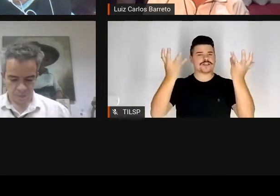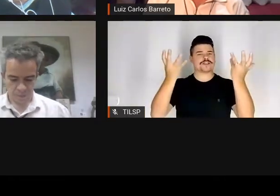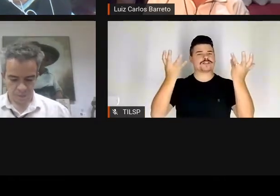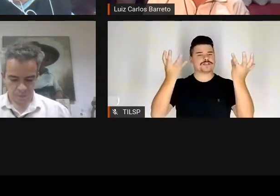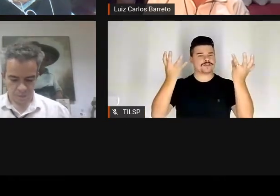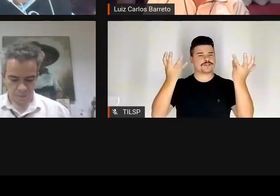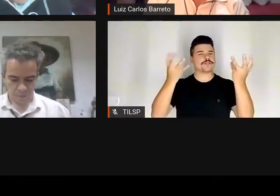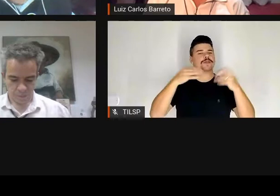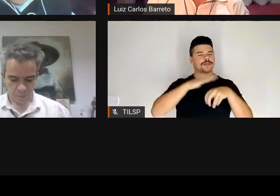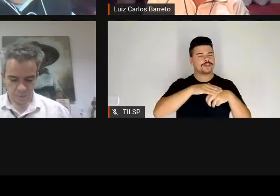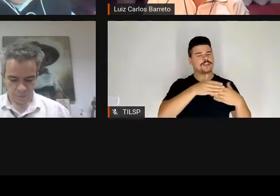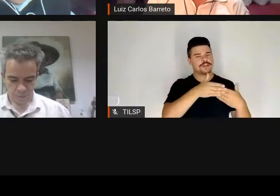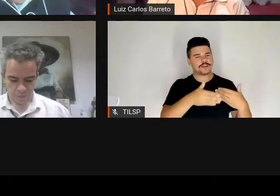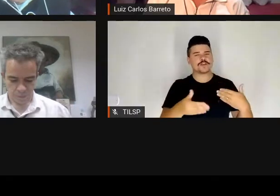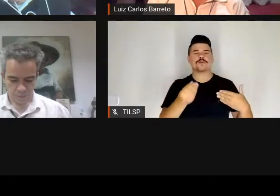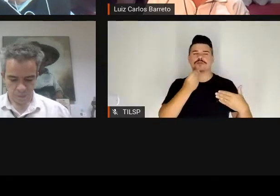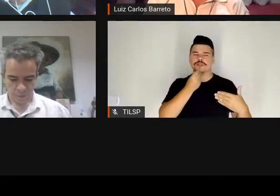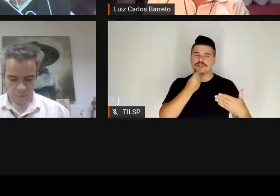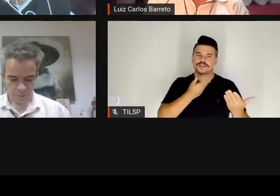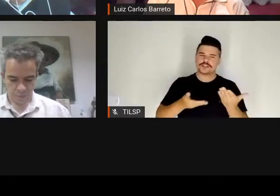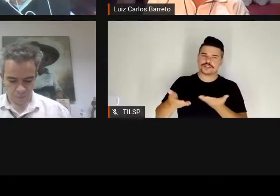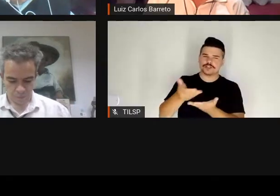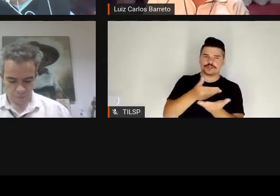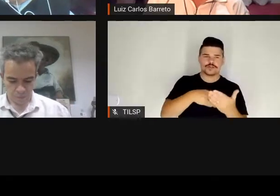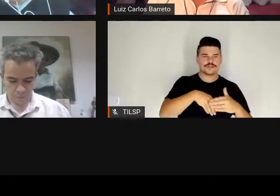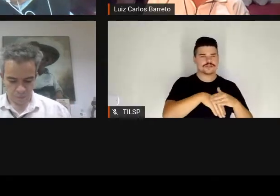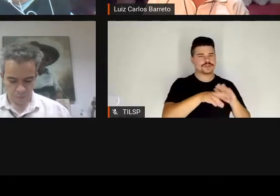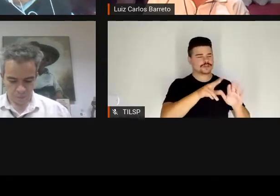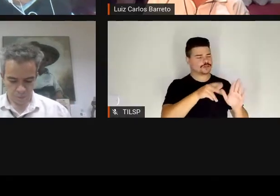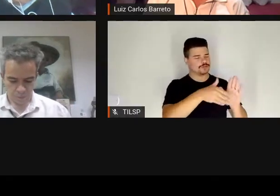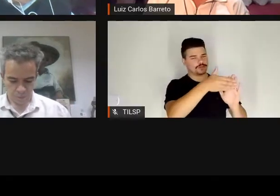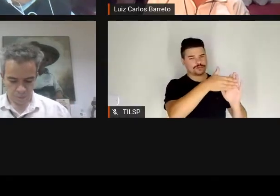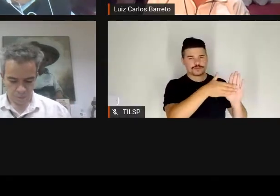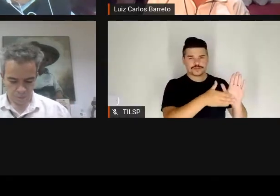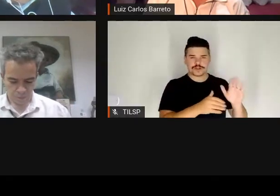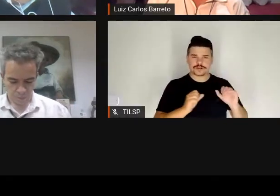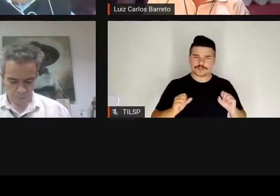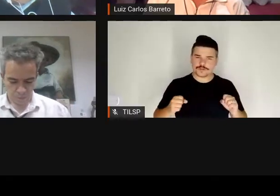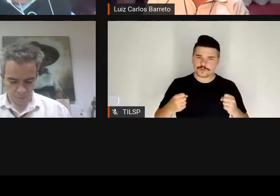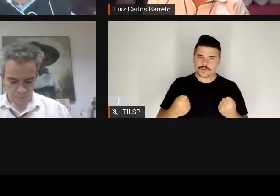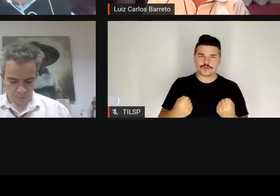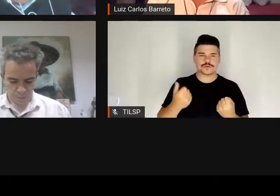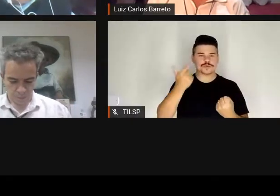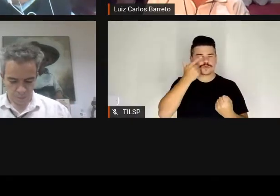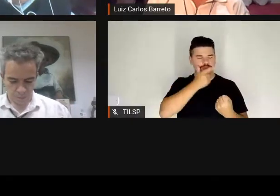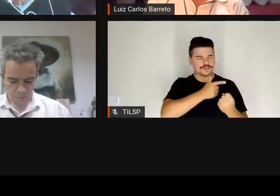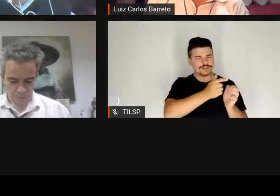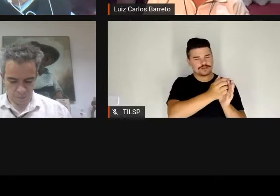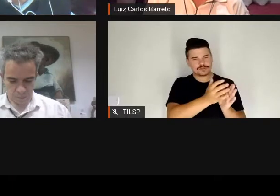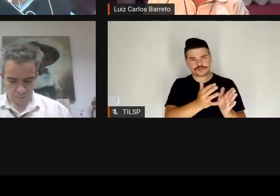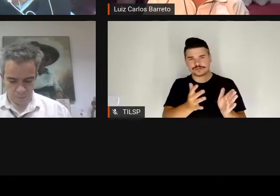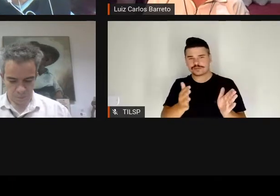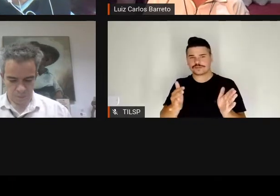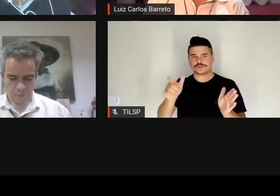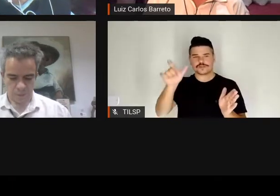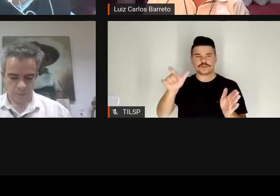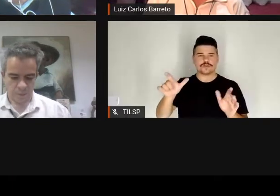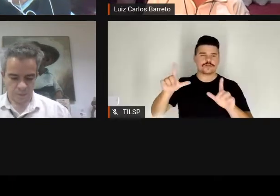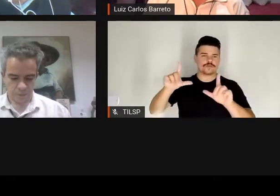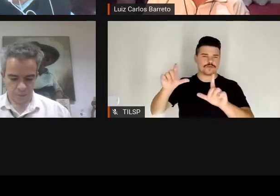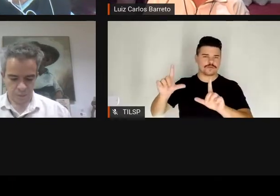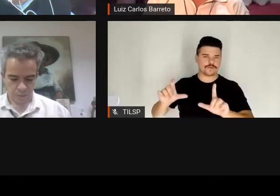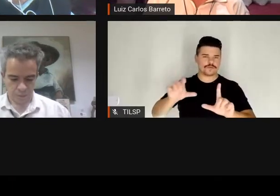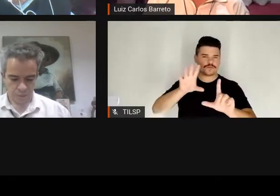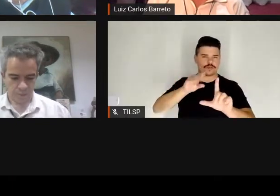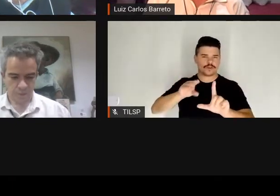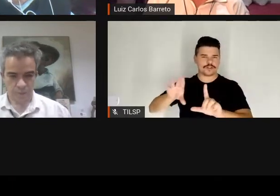vamos ter a oportunidade de falar um pouco do projeto, falar um pouco desse esforço de recuperação da obra, né, de um importante fotógrafo, né, um